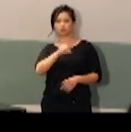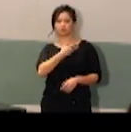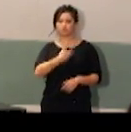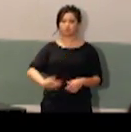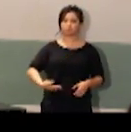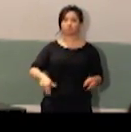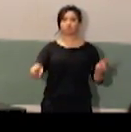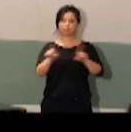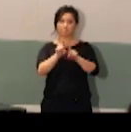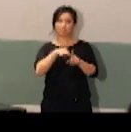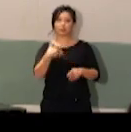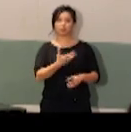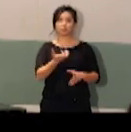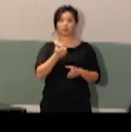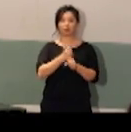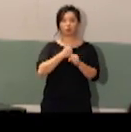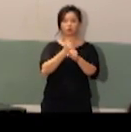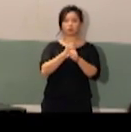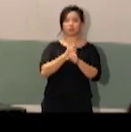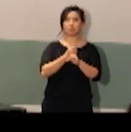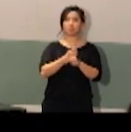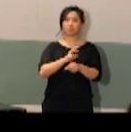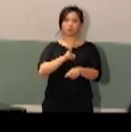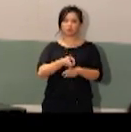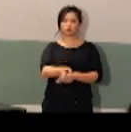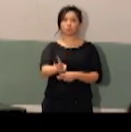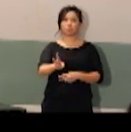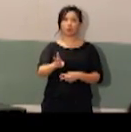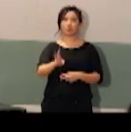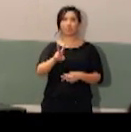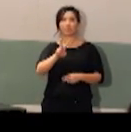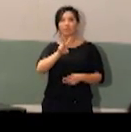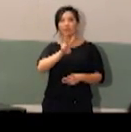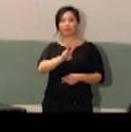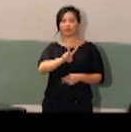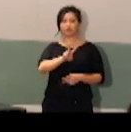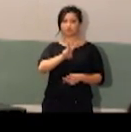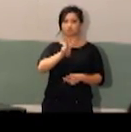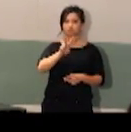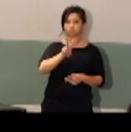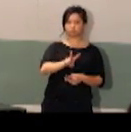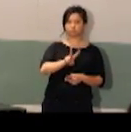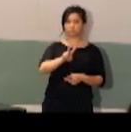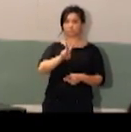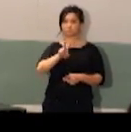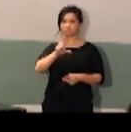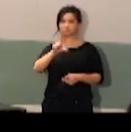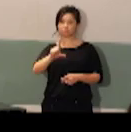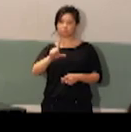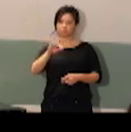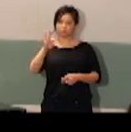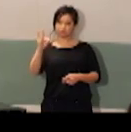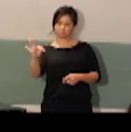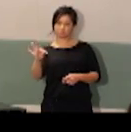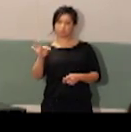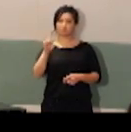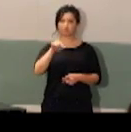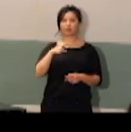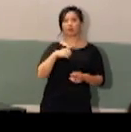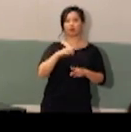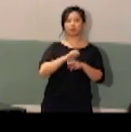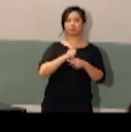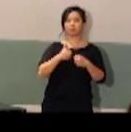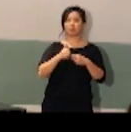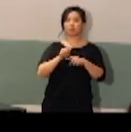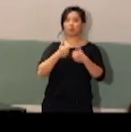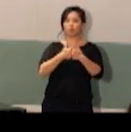entorno, e iniciamos isso quando estávamos à frente da Sudeco, o PSB, os estudos de viabilidade econômica para transformar